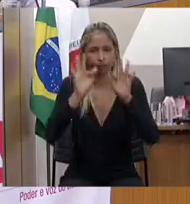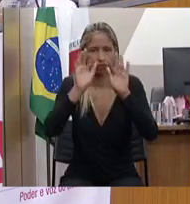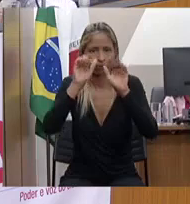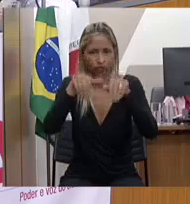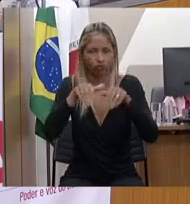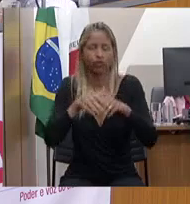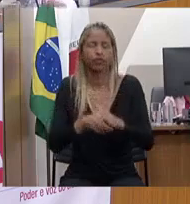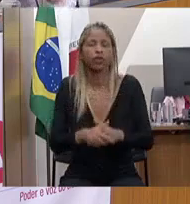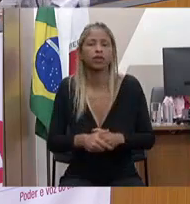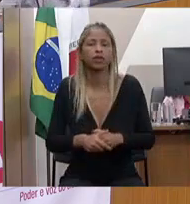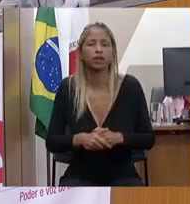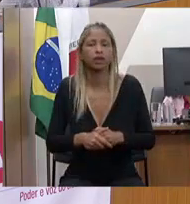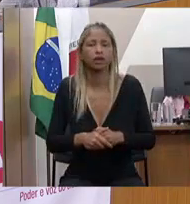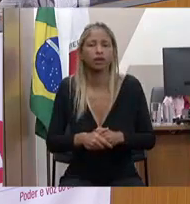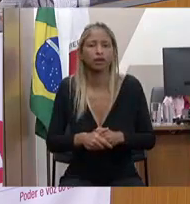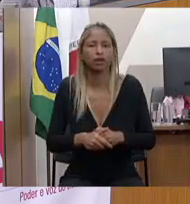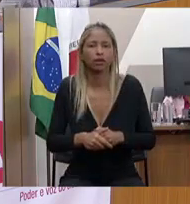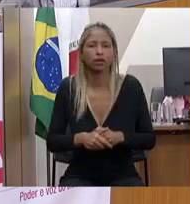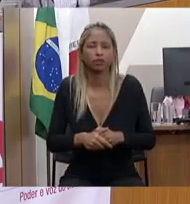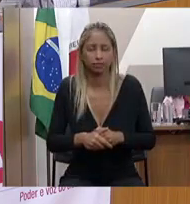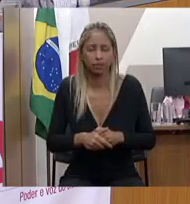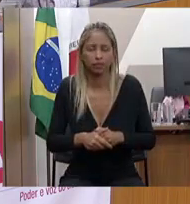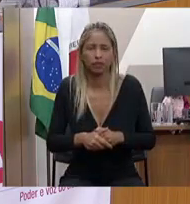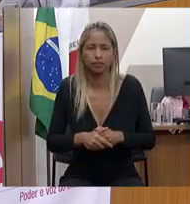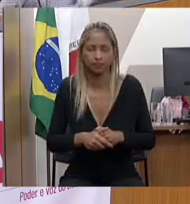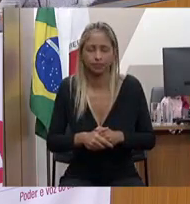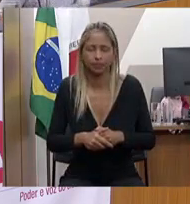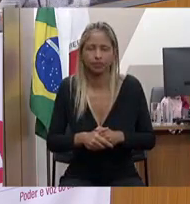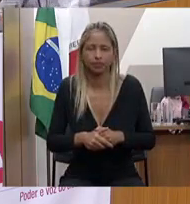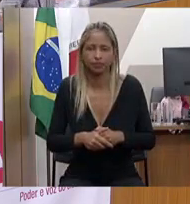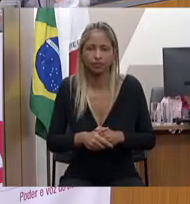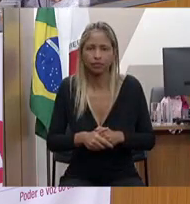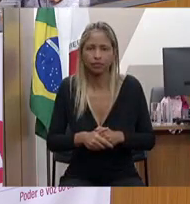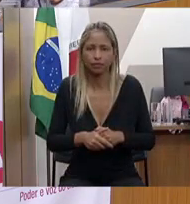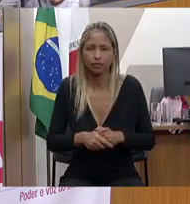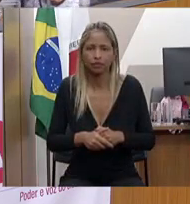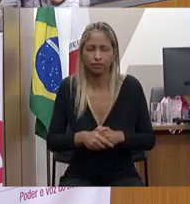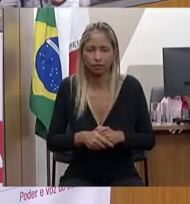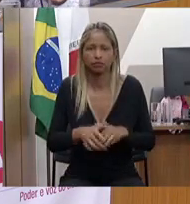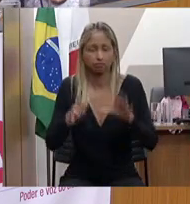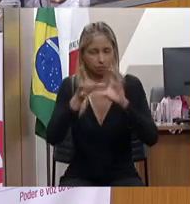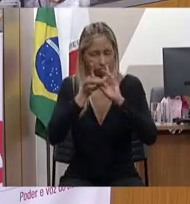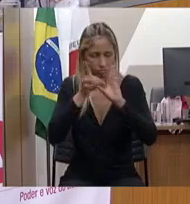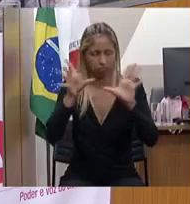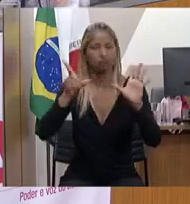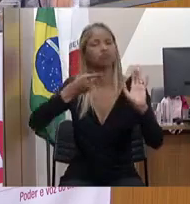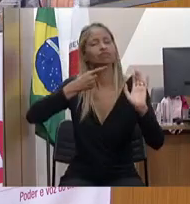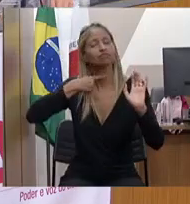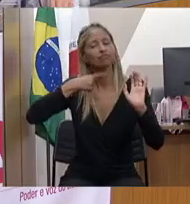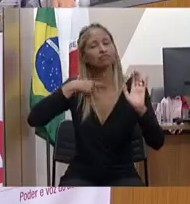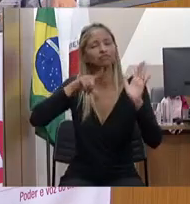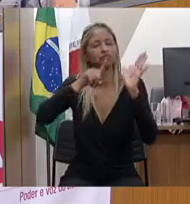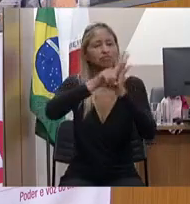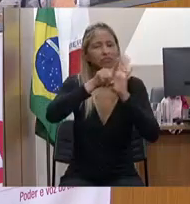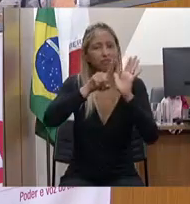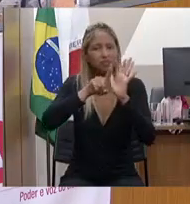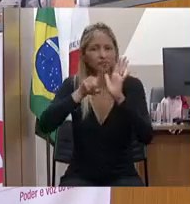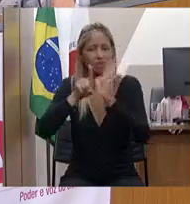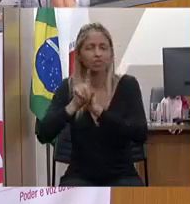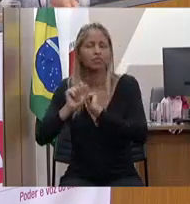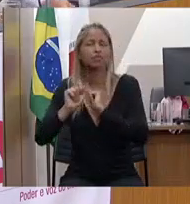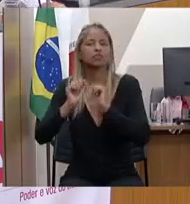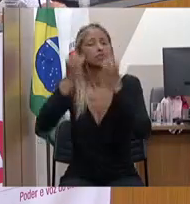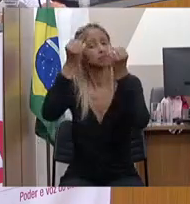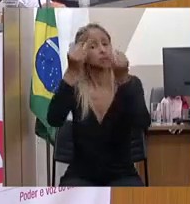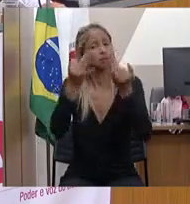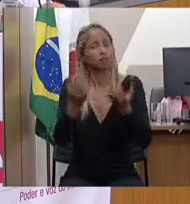e ficou assim aberto à vontade à disposição para perguntas ou para algum